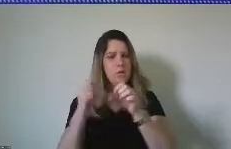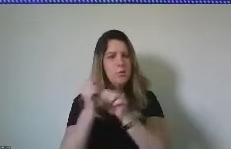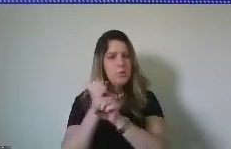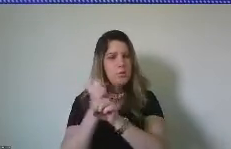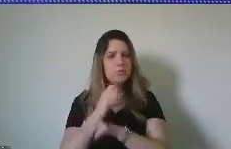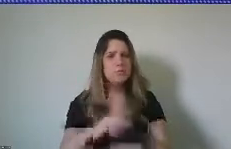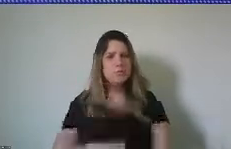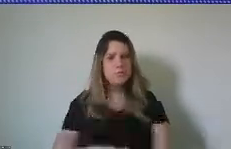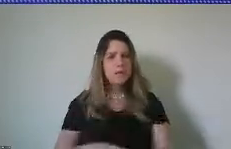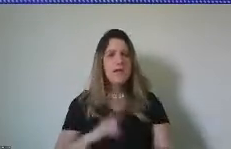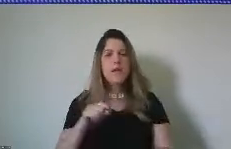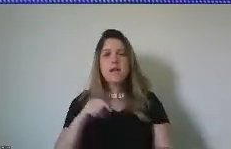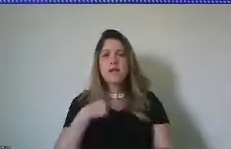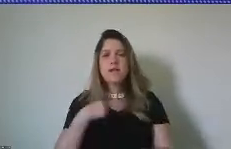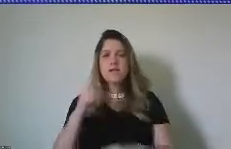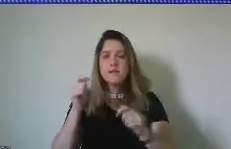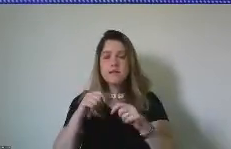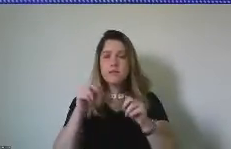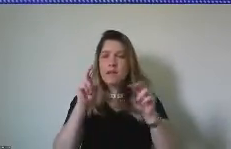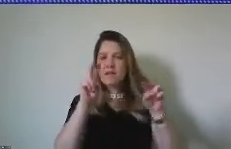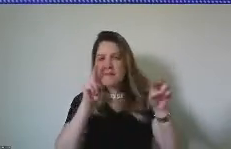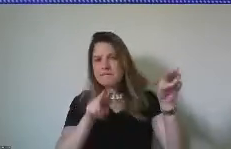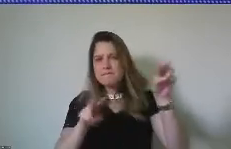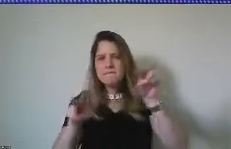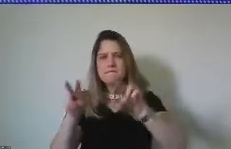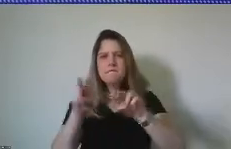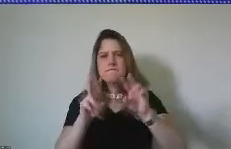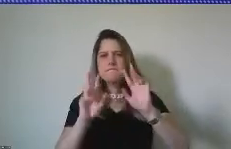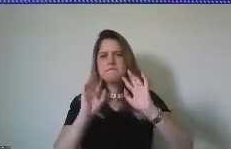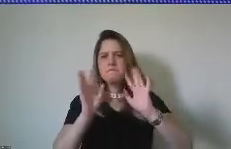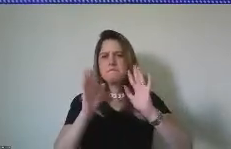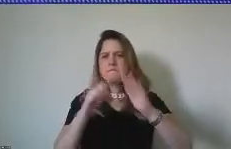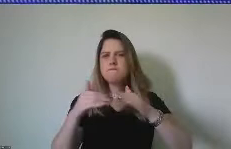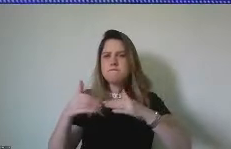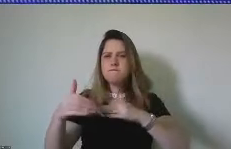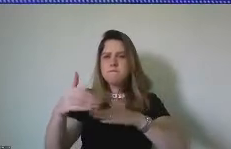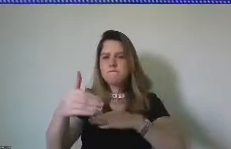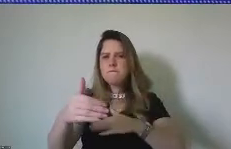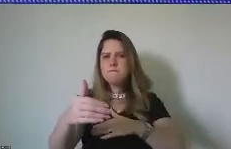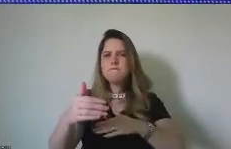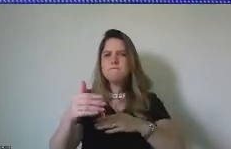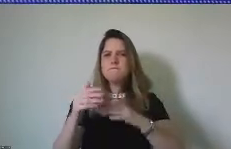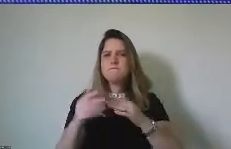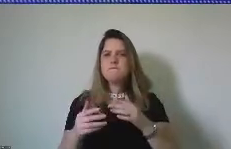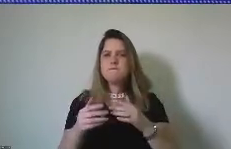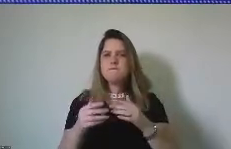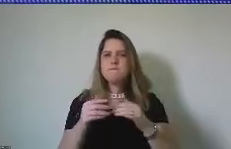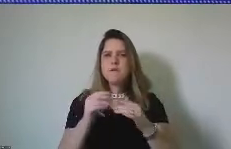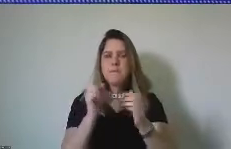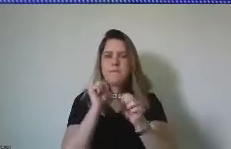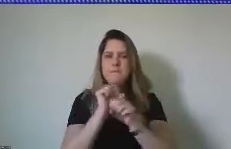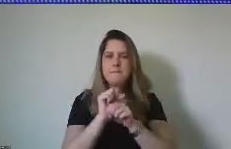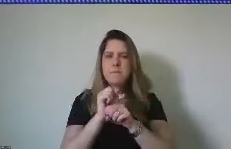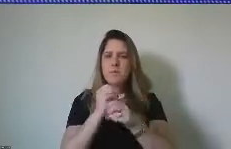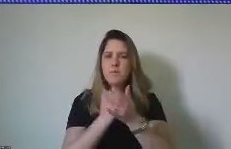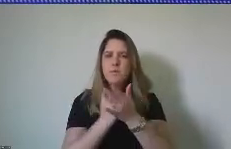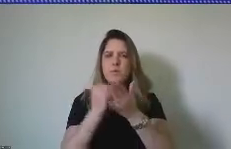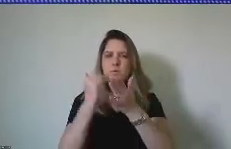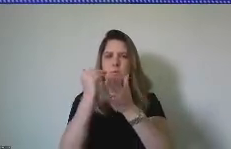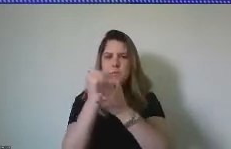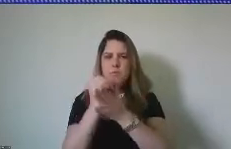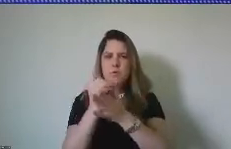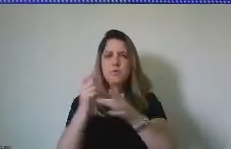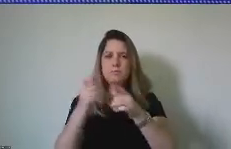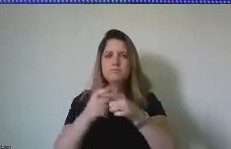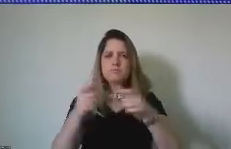isso está sendo realizado e nós achamos que aqui a pouco teria que ser um barulho um pouco mais parecido porque eu acresción eu